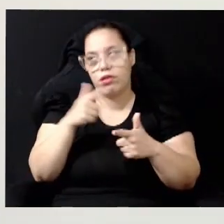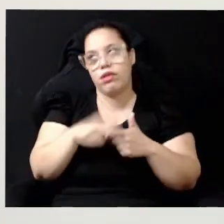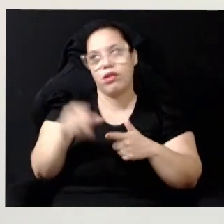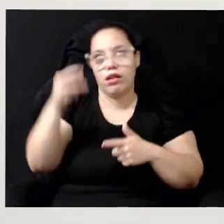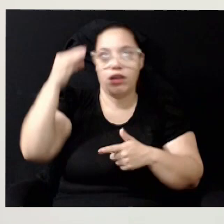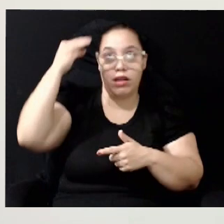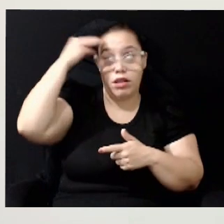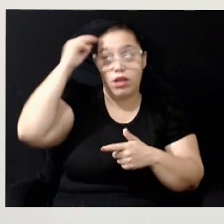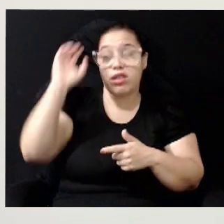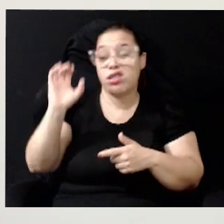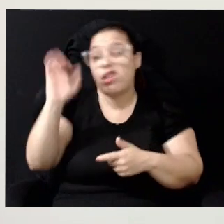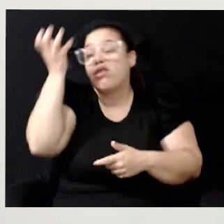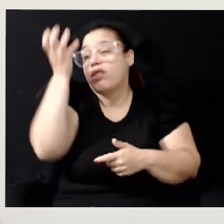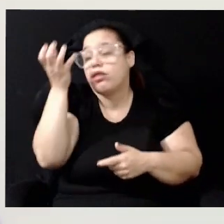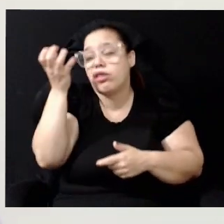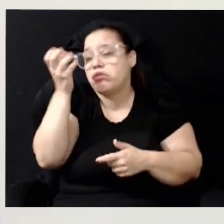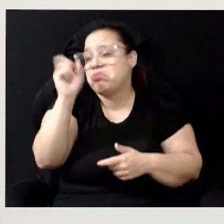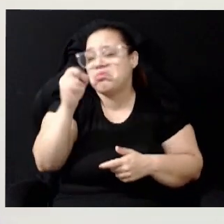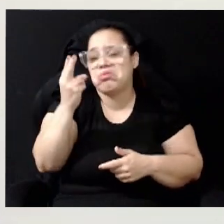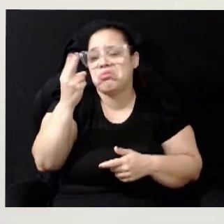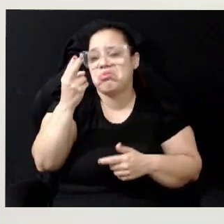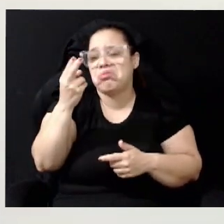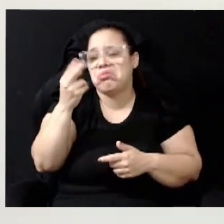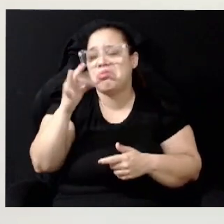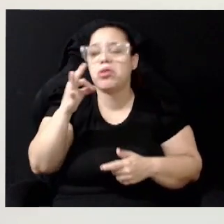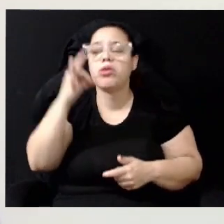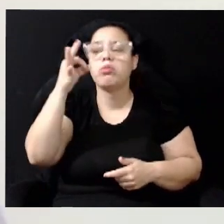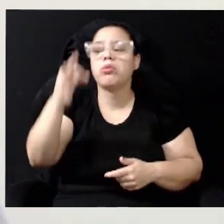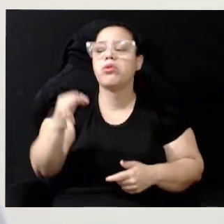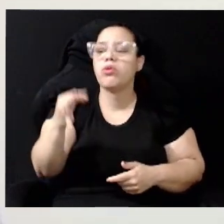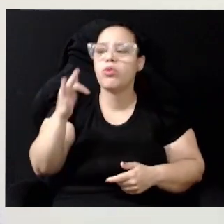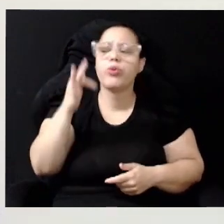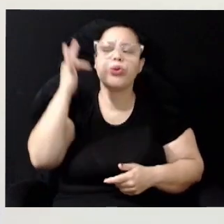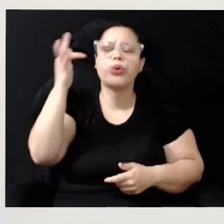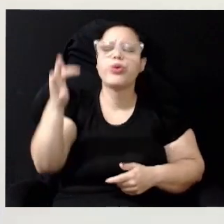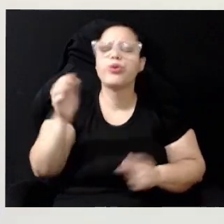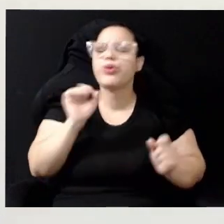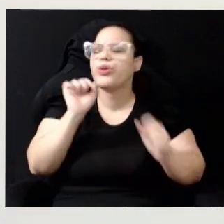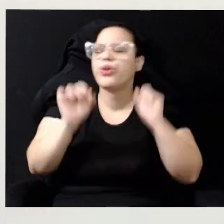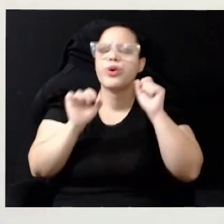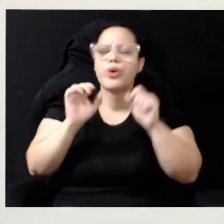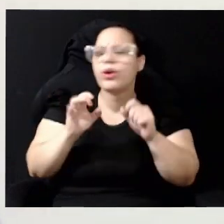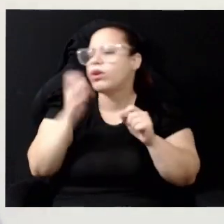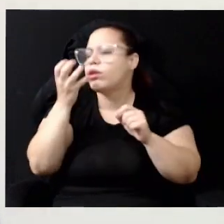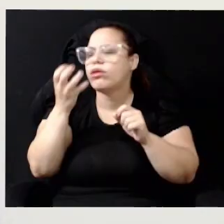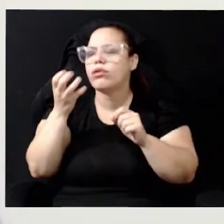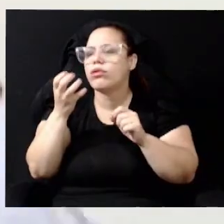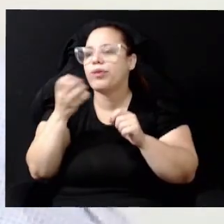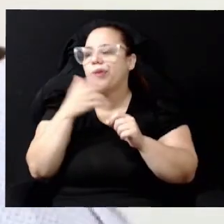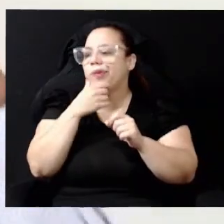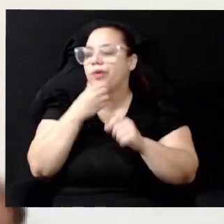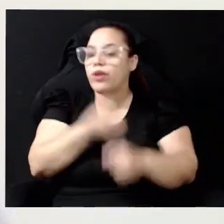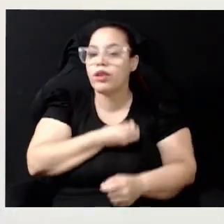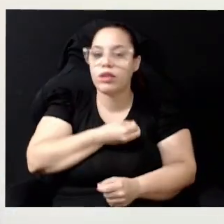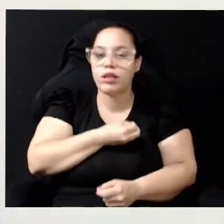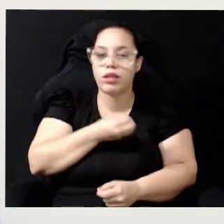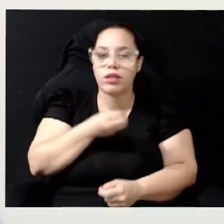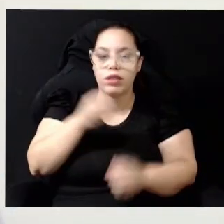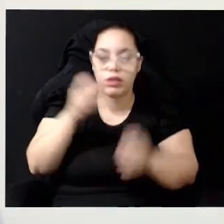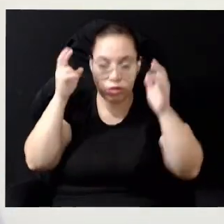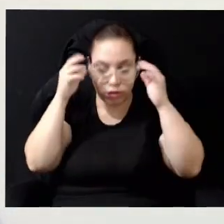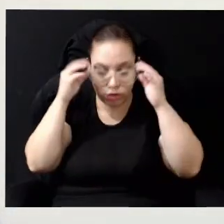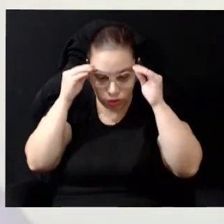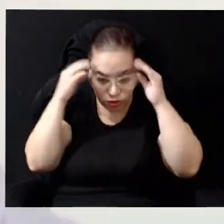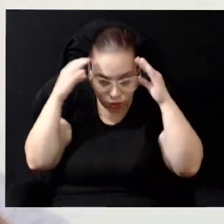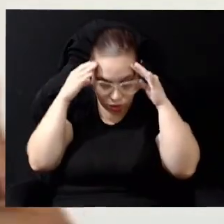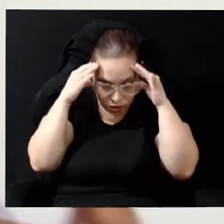aconteceram ou planejando coisas do futuro. E o que acontece quando a gente passa a vida um pouquinho mais nesse campo da